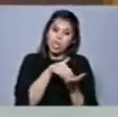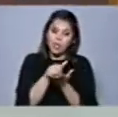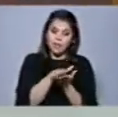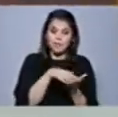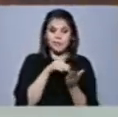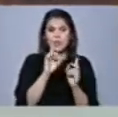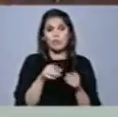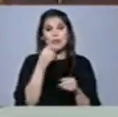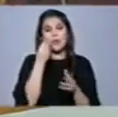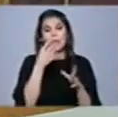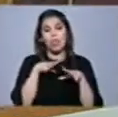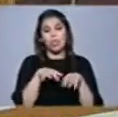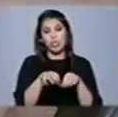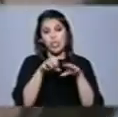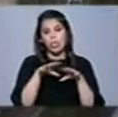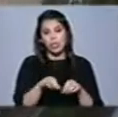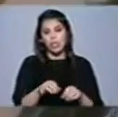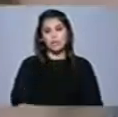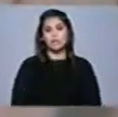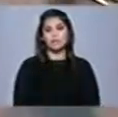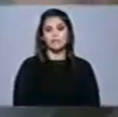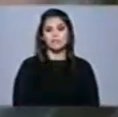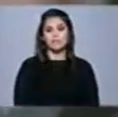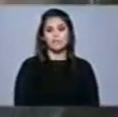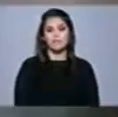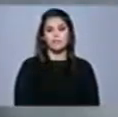Vamos começar já pela massa dos sonhos.